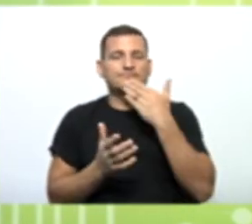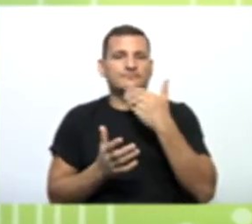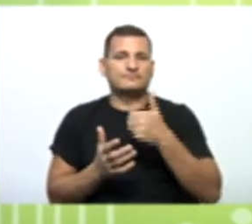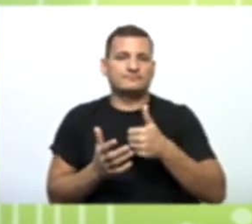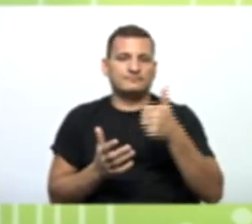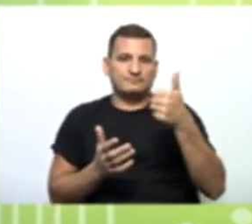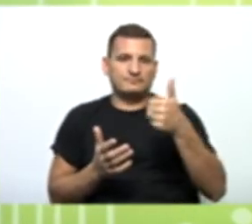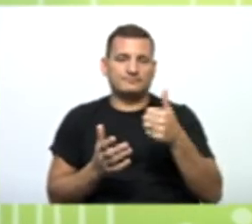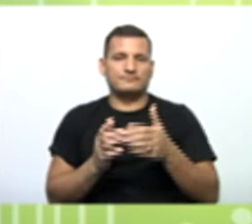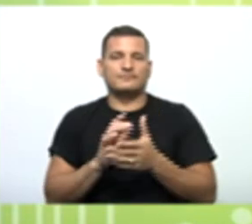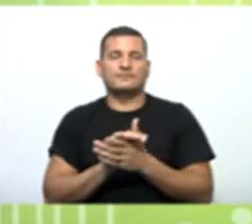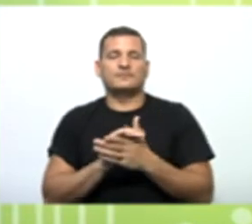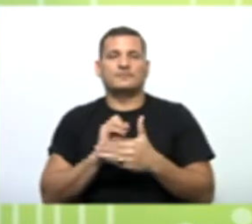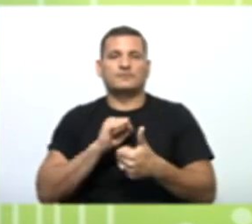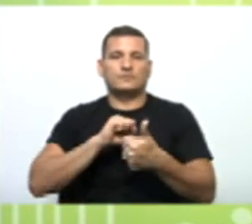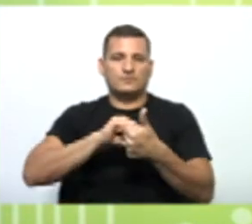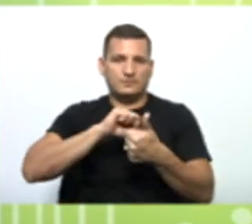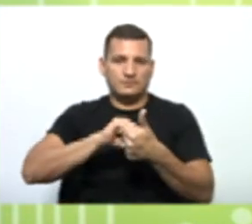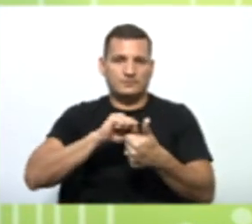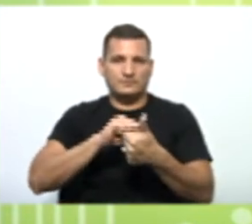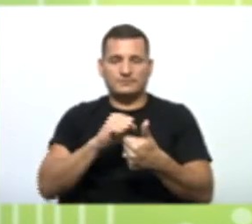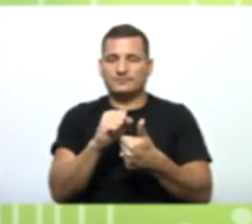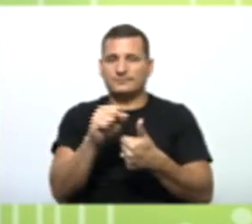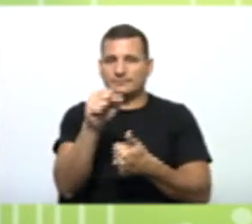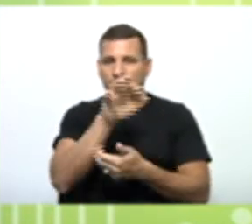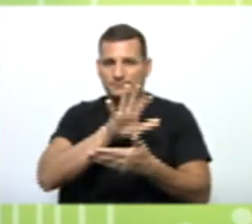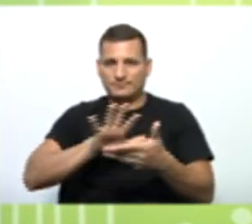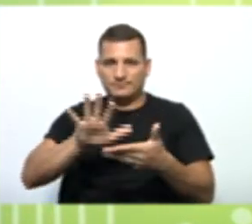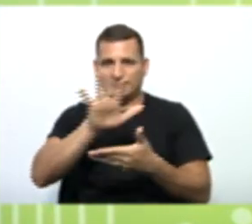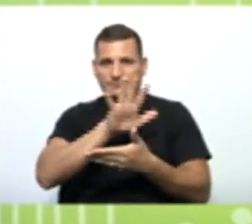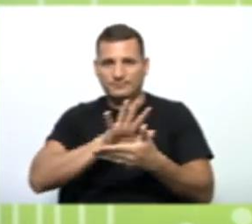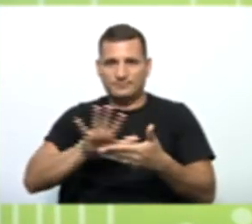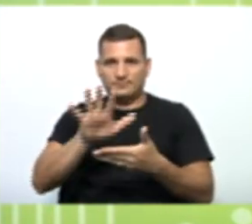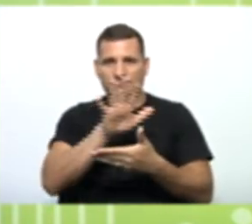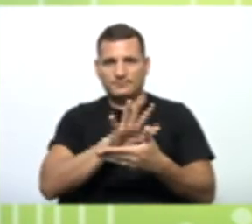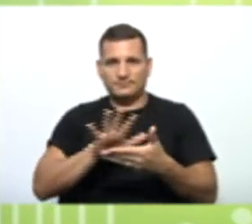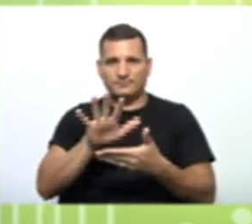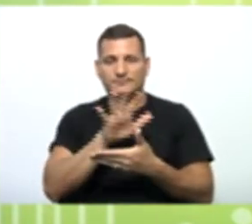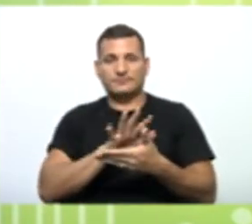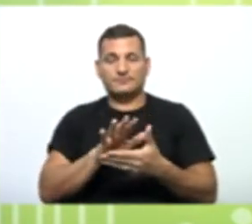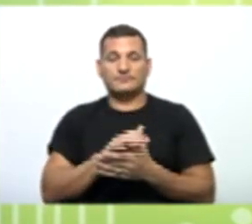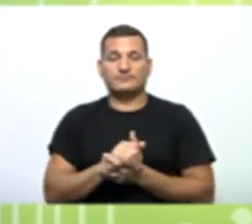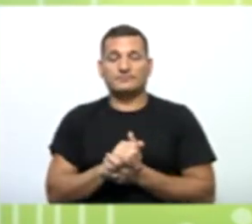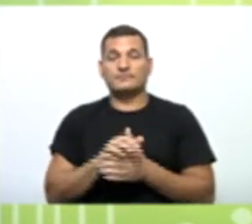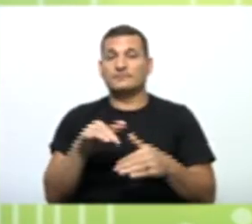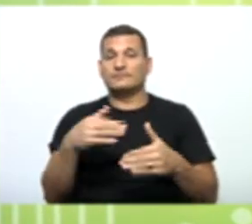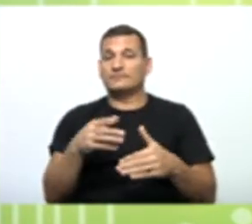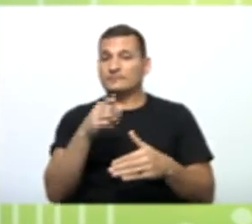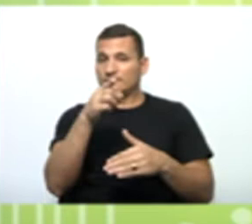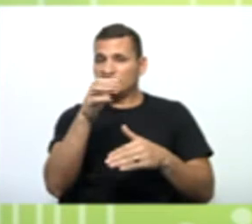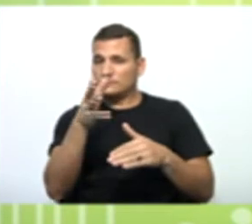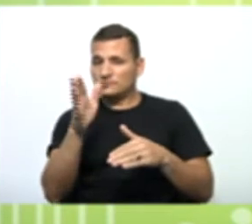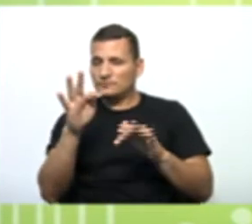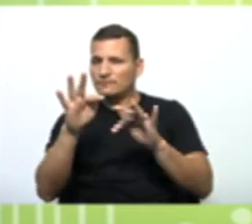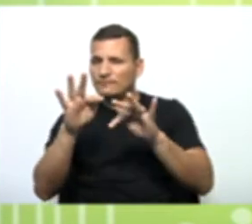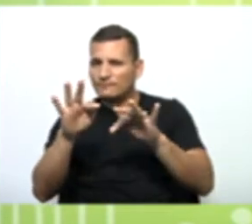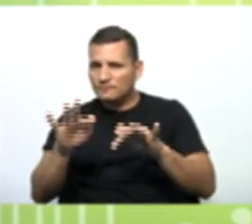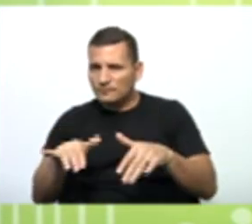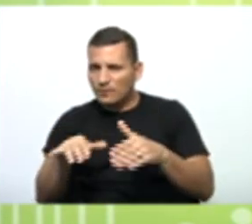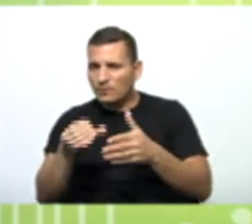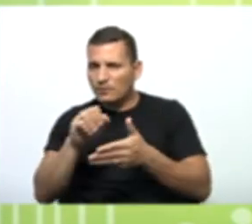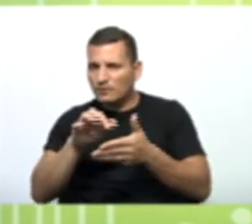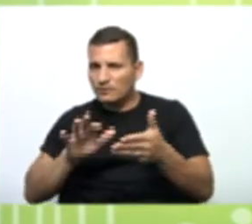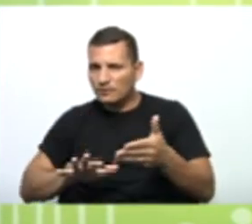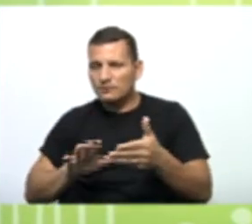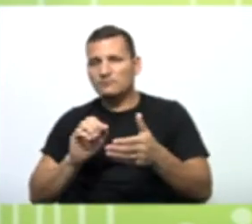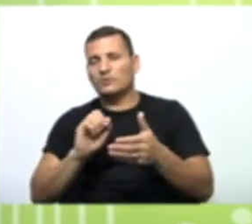aí a qualidade nas nossas interfaces, certo? Enquanto isso, quem está finalizando aí pode encaminhar